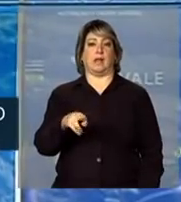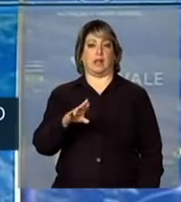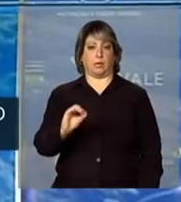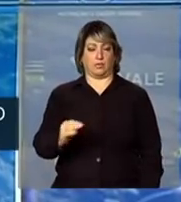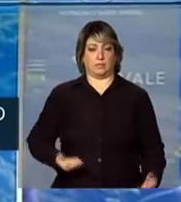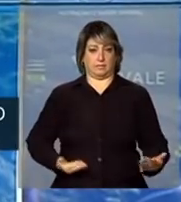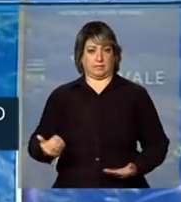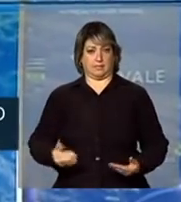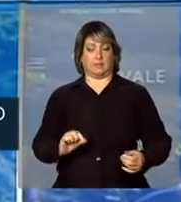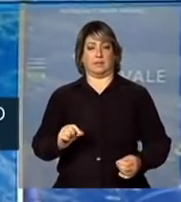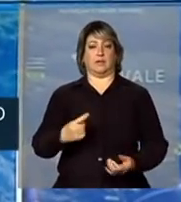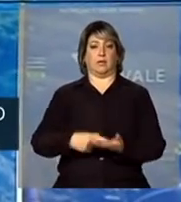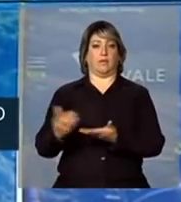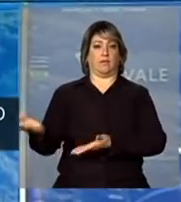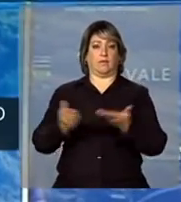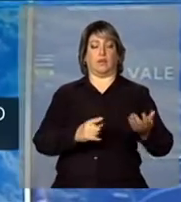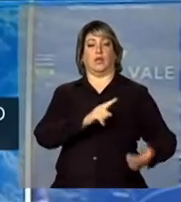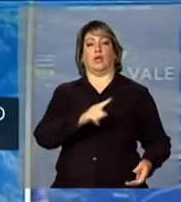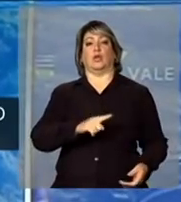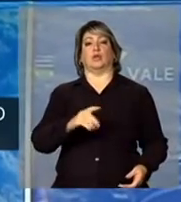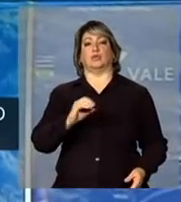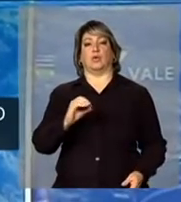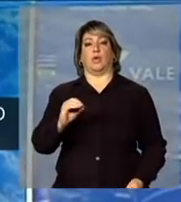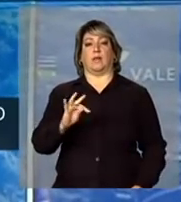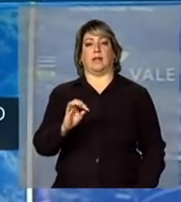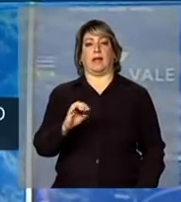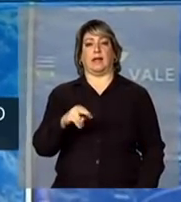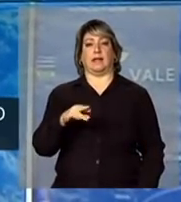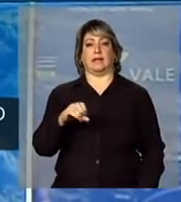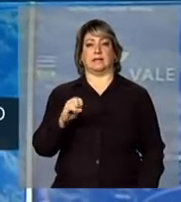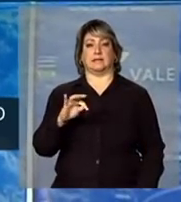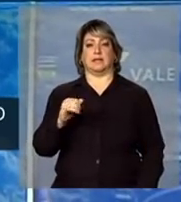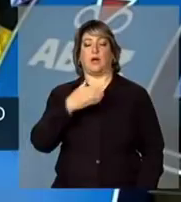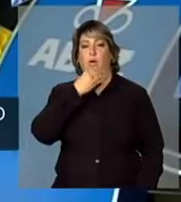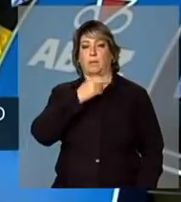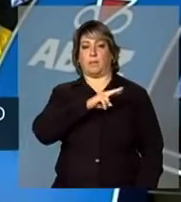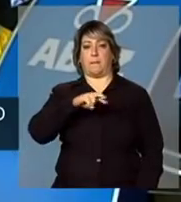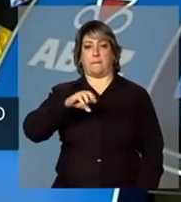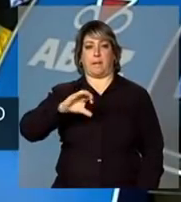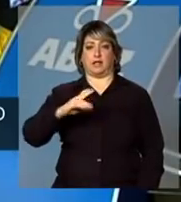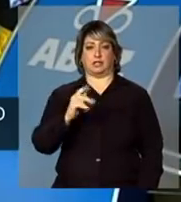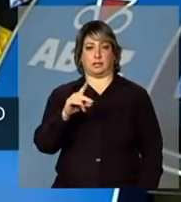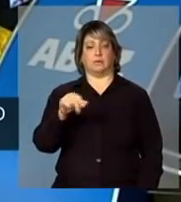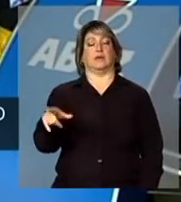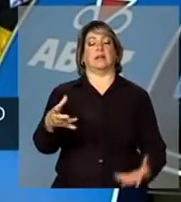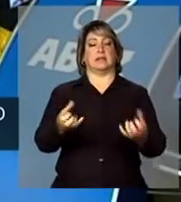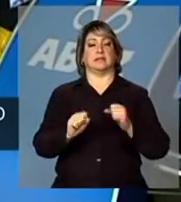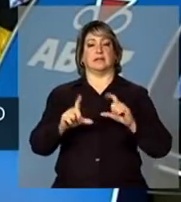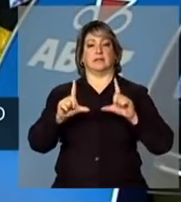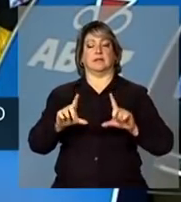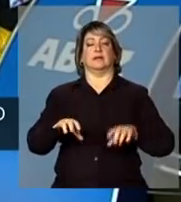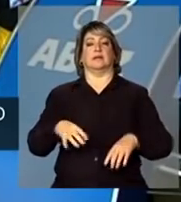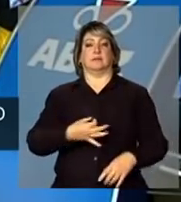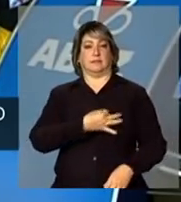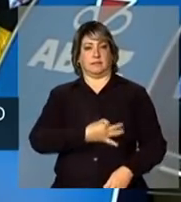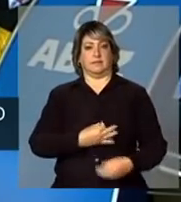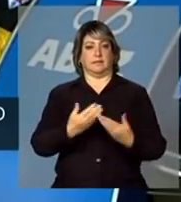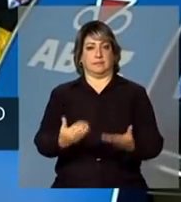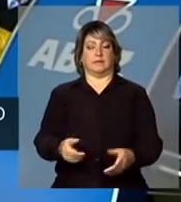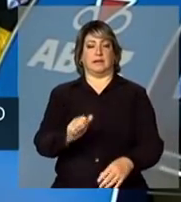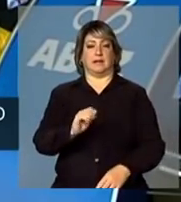Convidamos o zootecnista Carlos Henrique Cavalari Machado para receber a comenda e o diploma do mérito